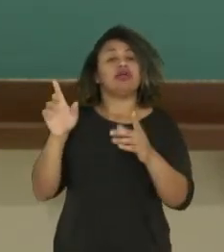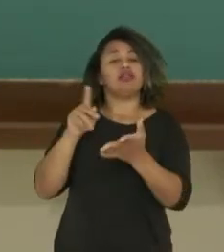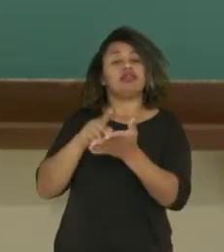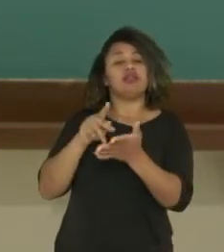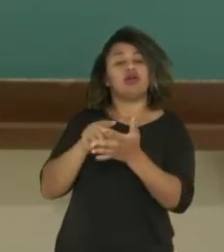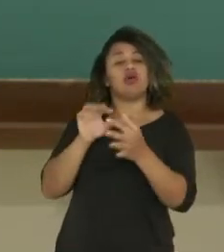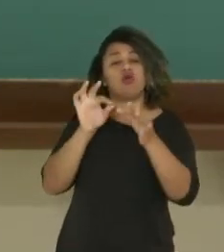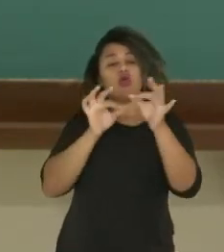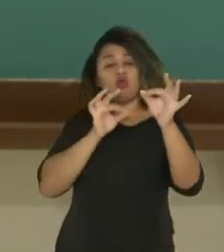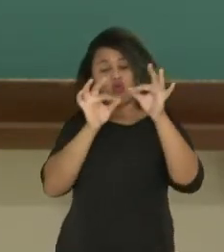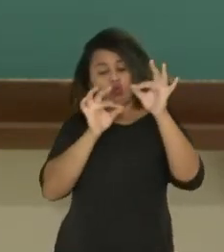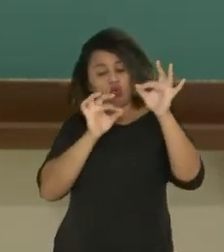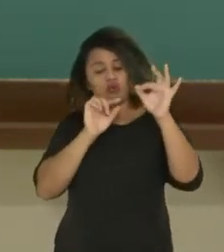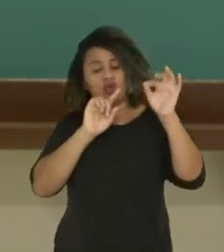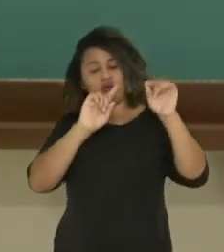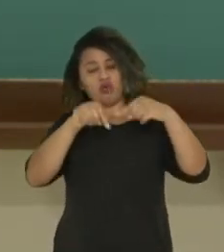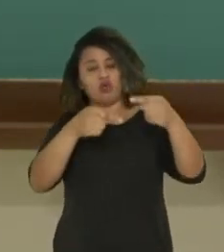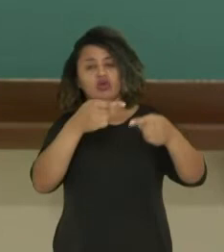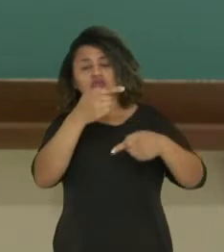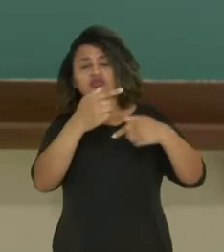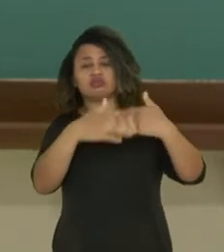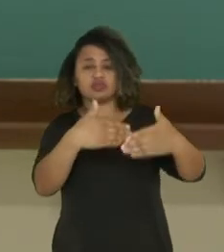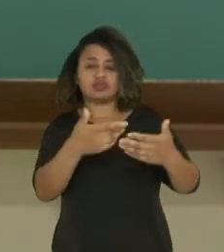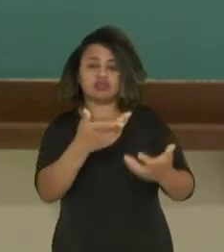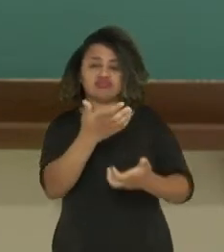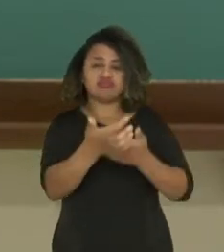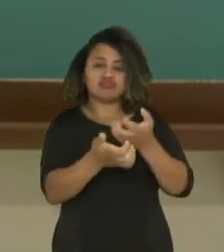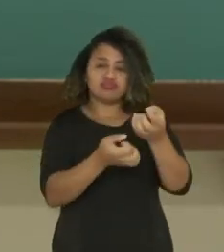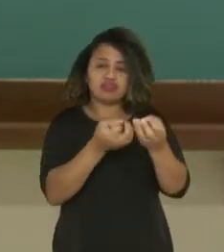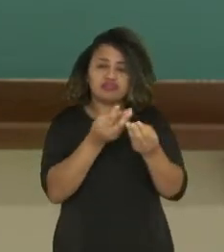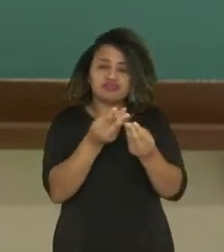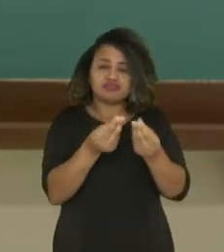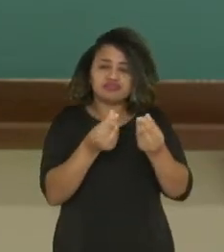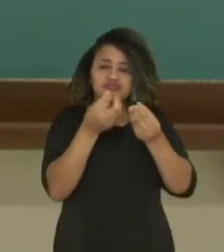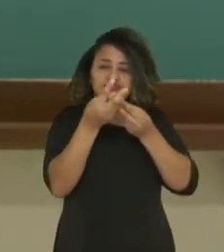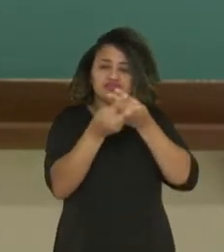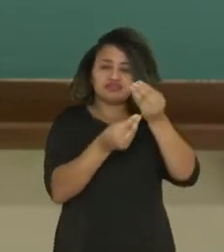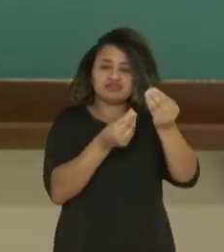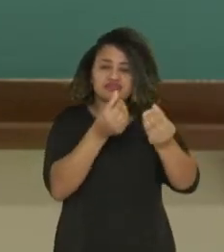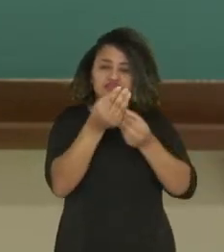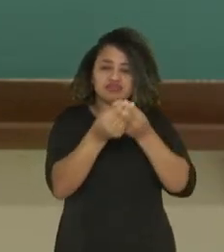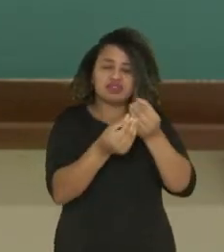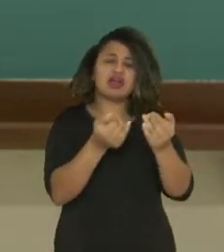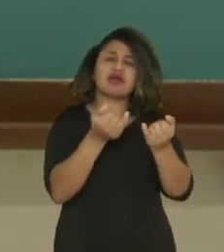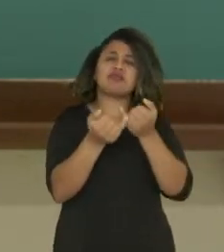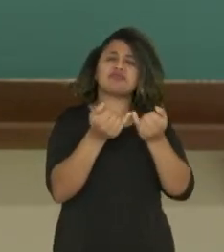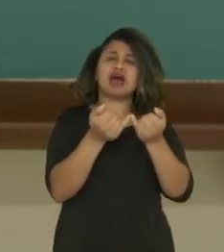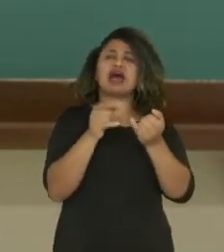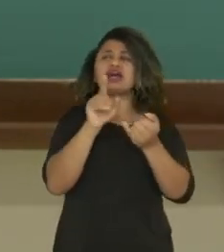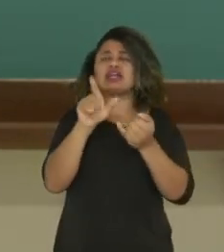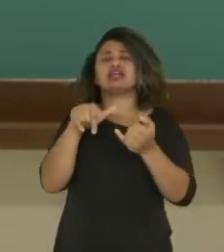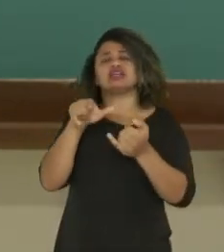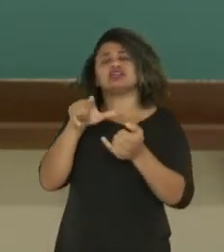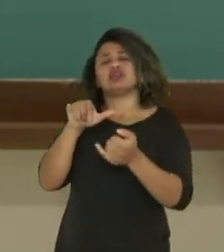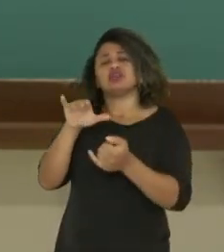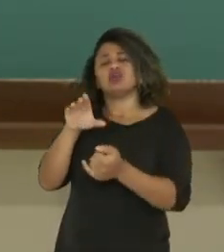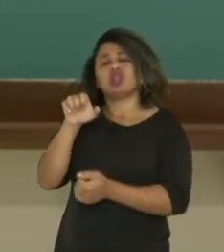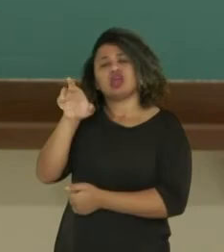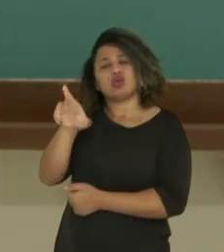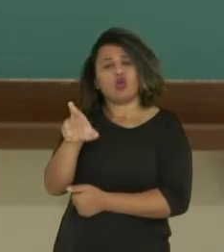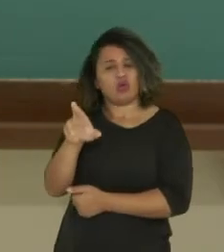ela passa por um processo também de fermentação, tá? É como se fosse um licor da uva,